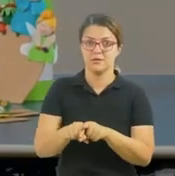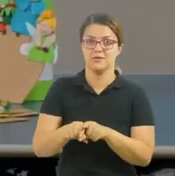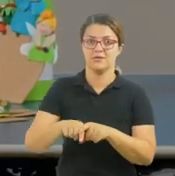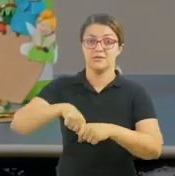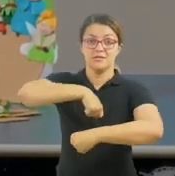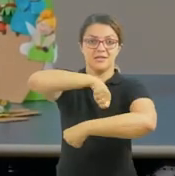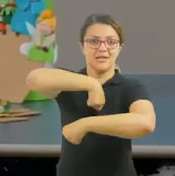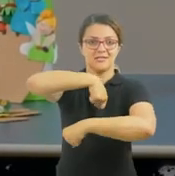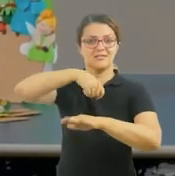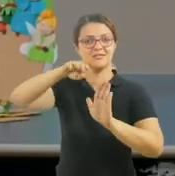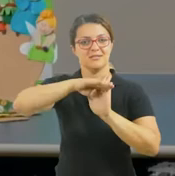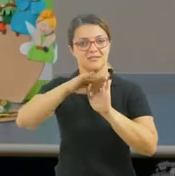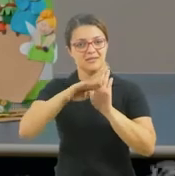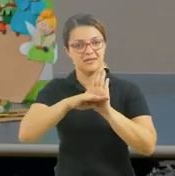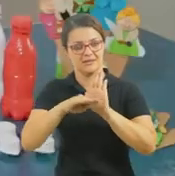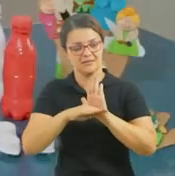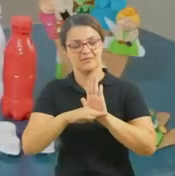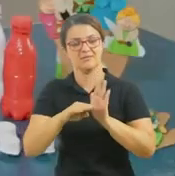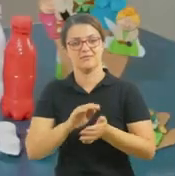receita.